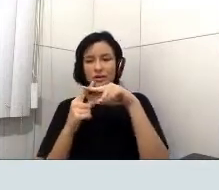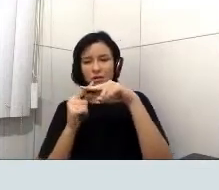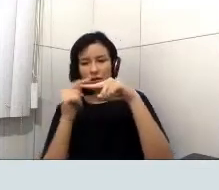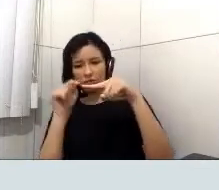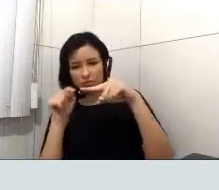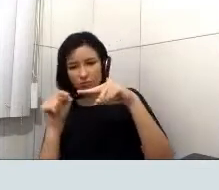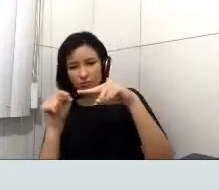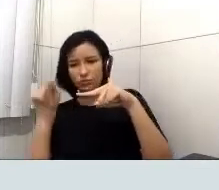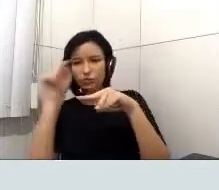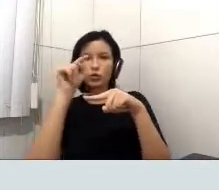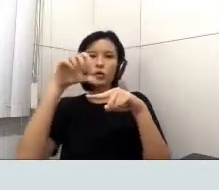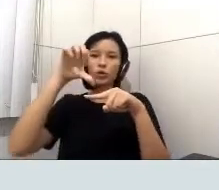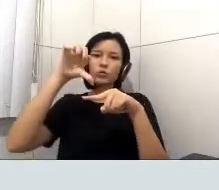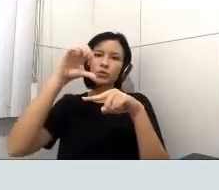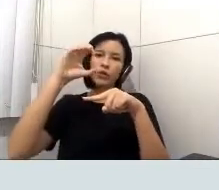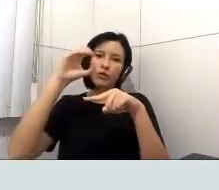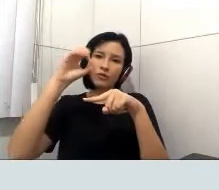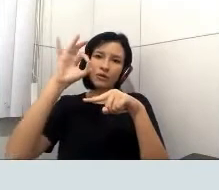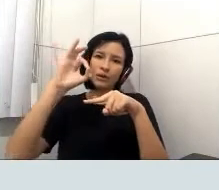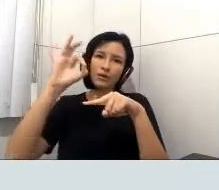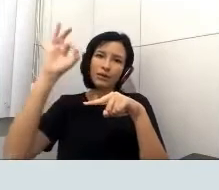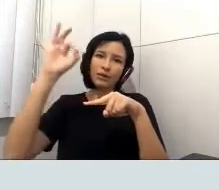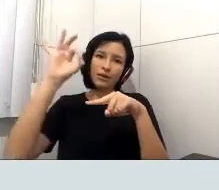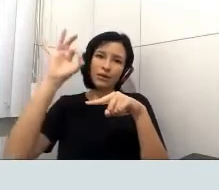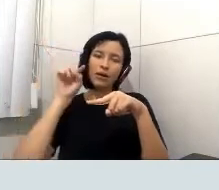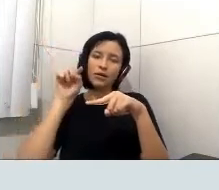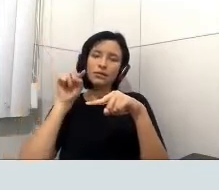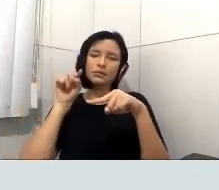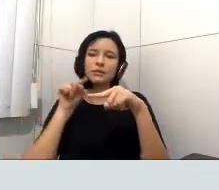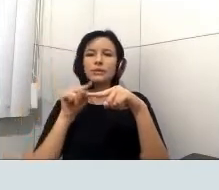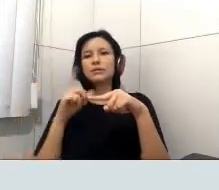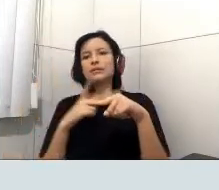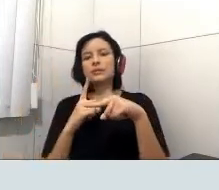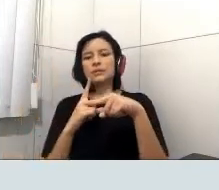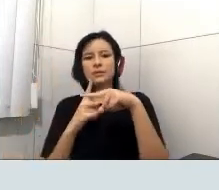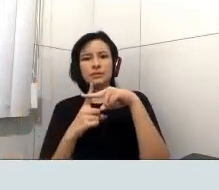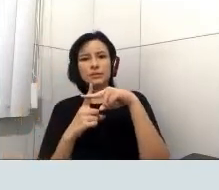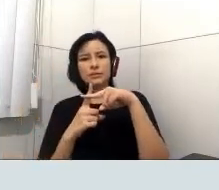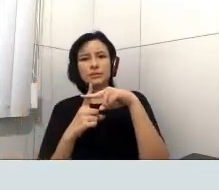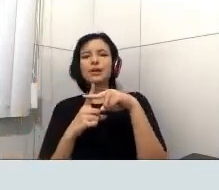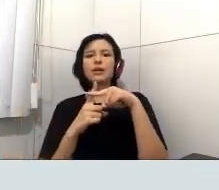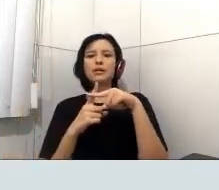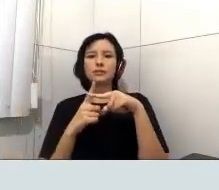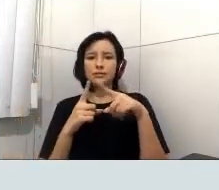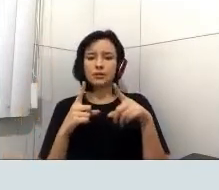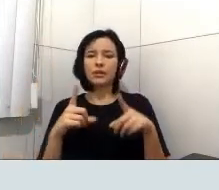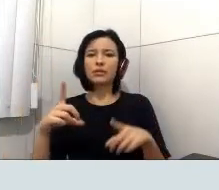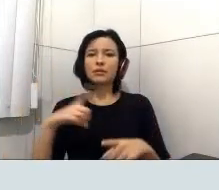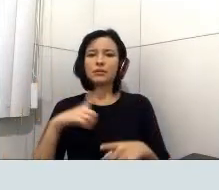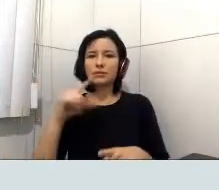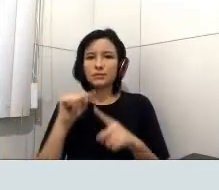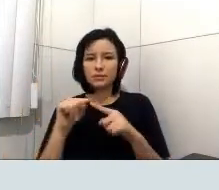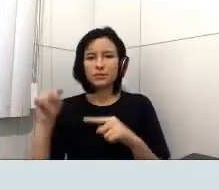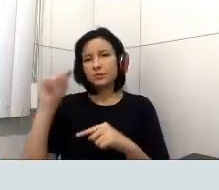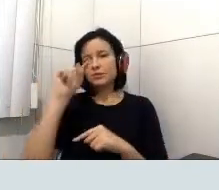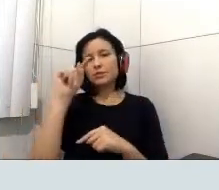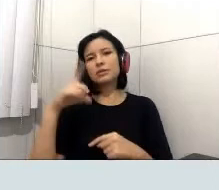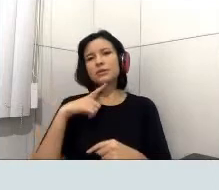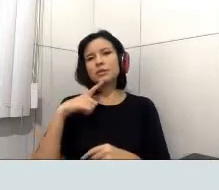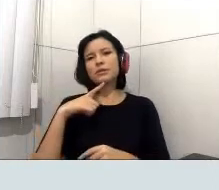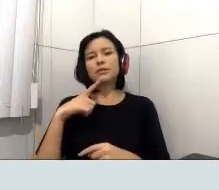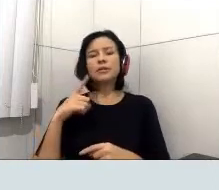ângulo reto? Então, essas retas ortogonais, elas não se encontram de jeito